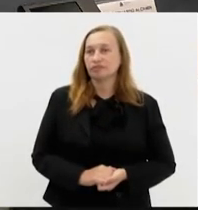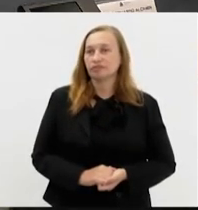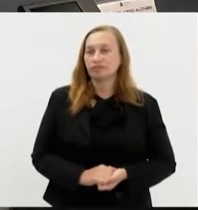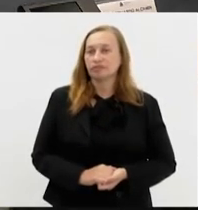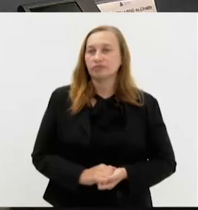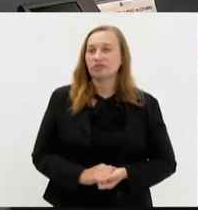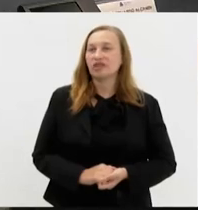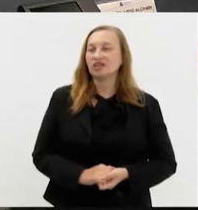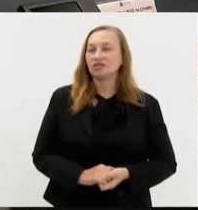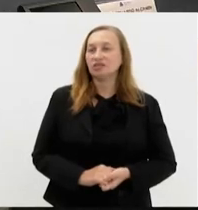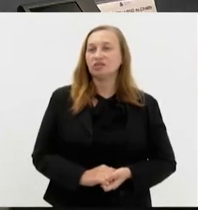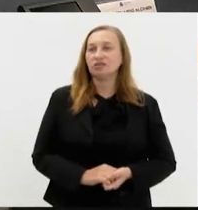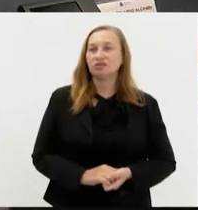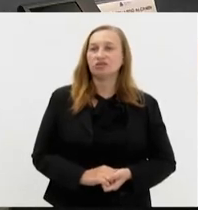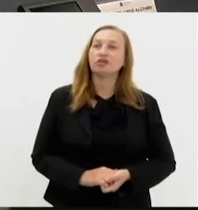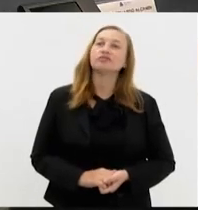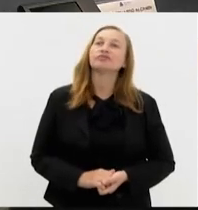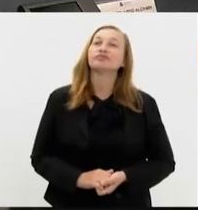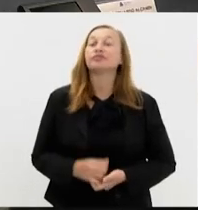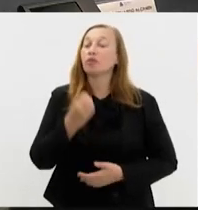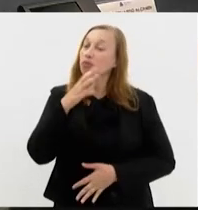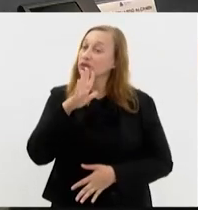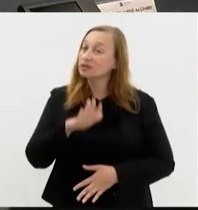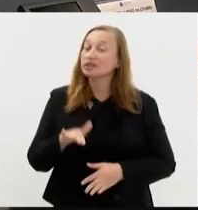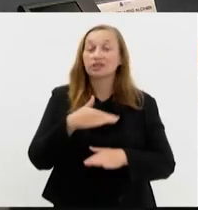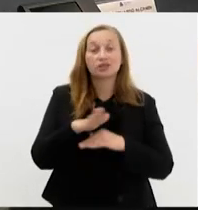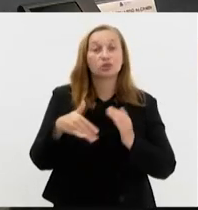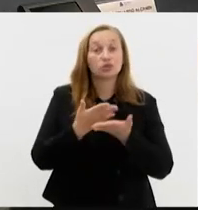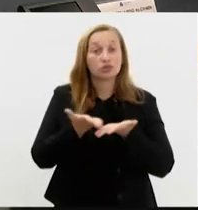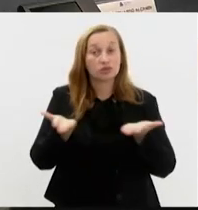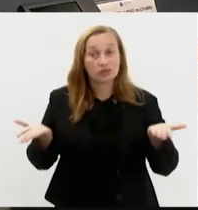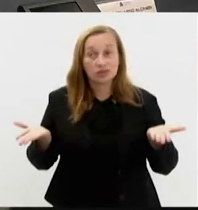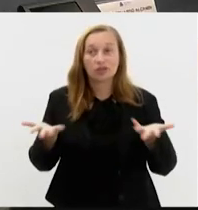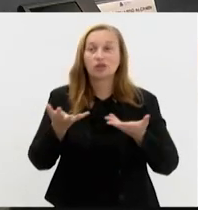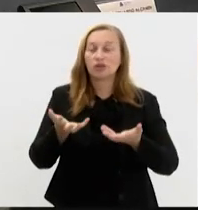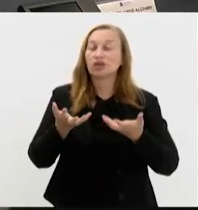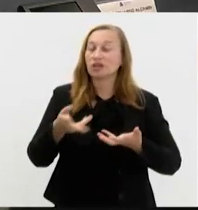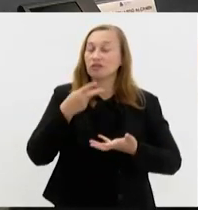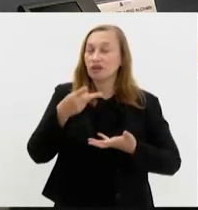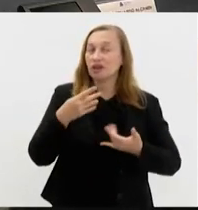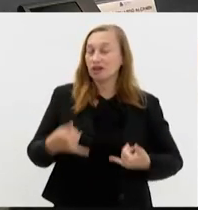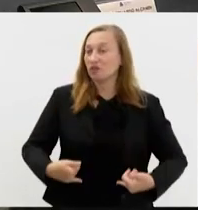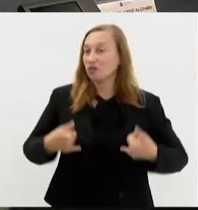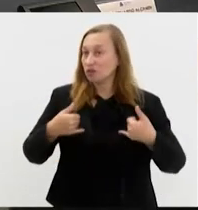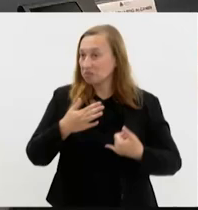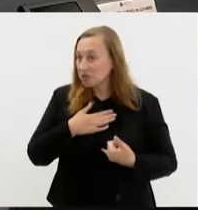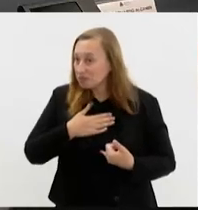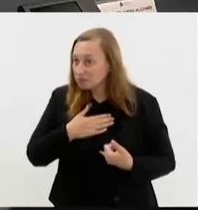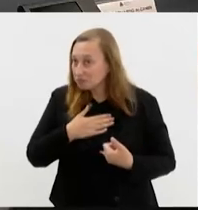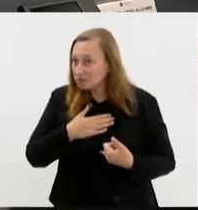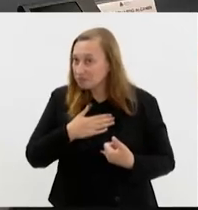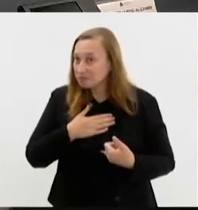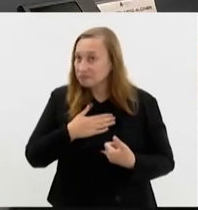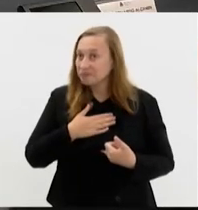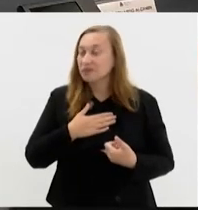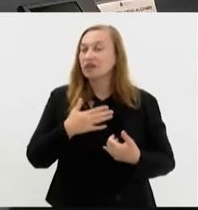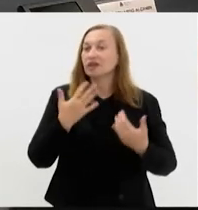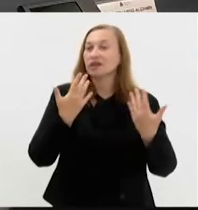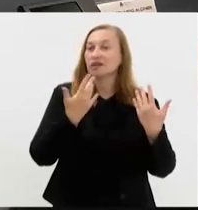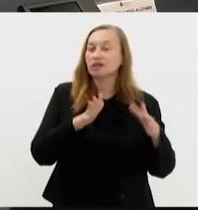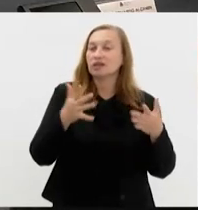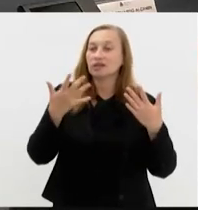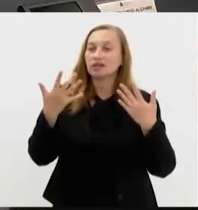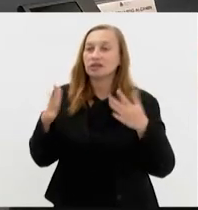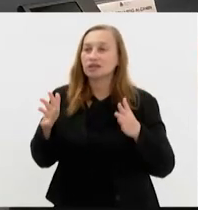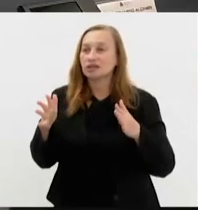a boa tarde a todos e todas eu queria dizer que a honra é minha queria saudar os